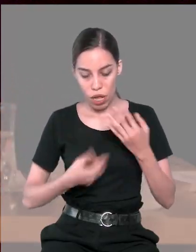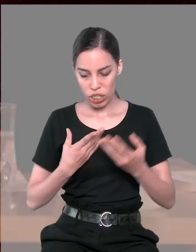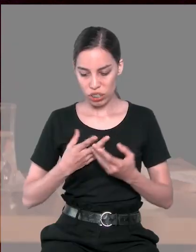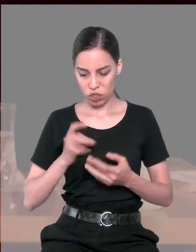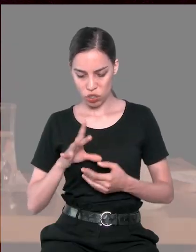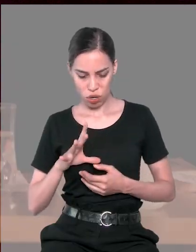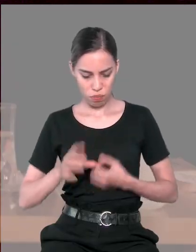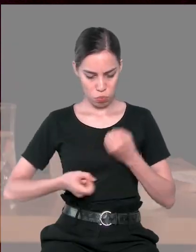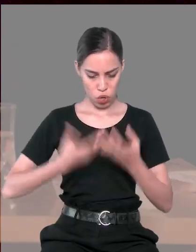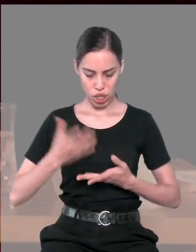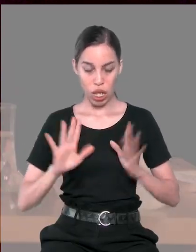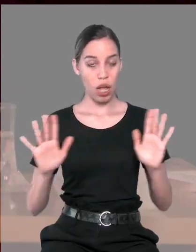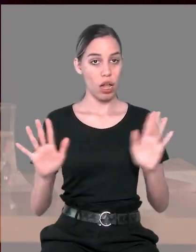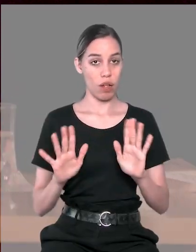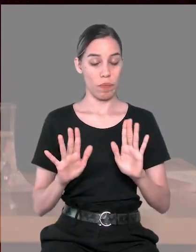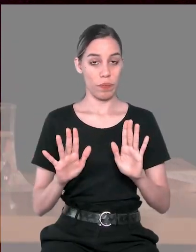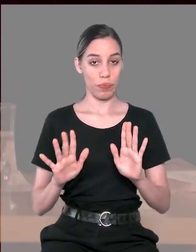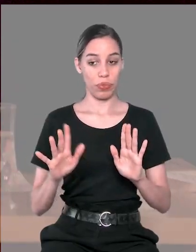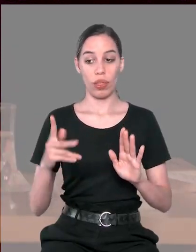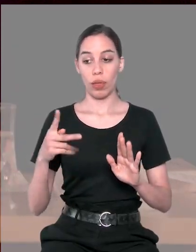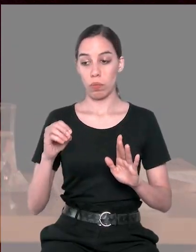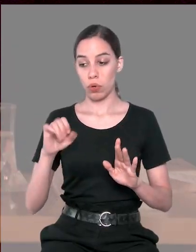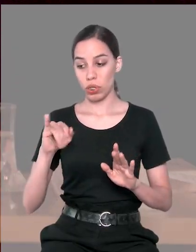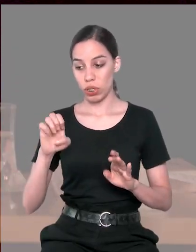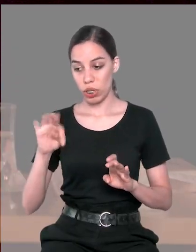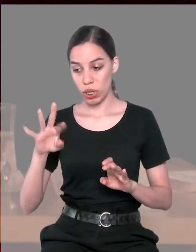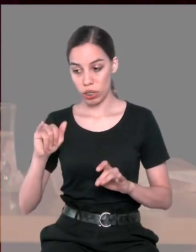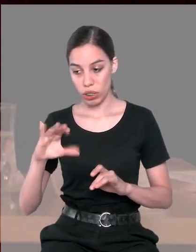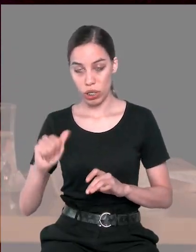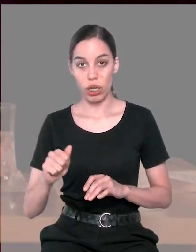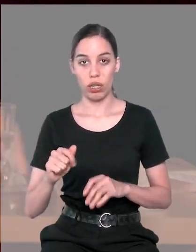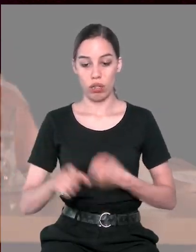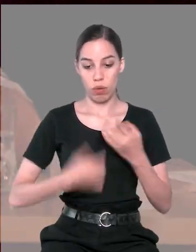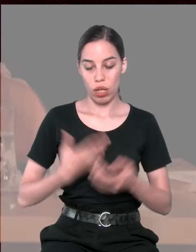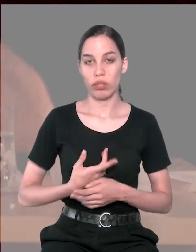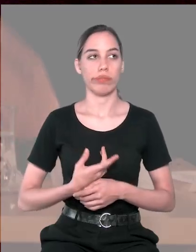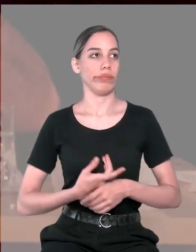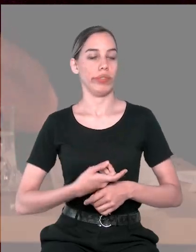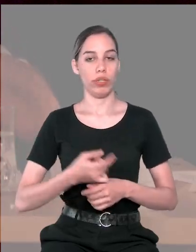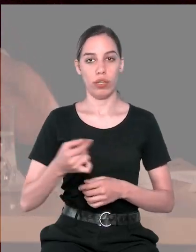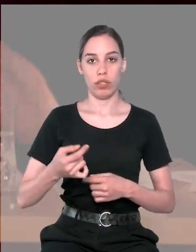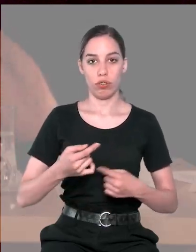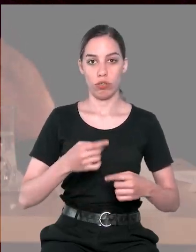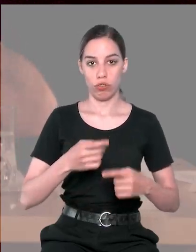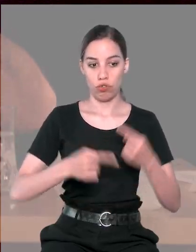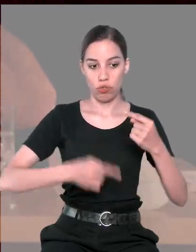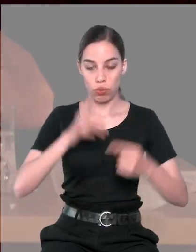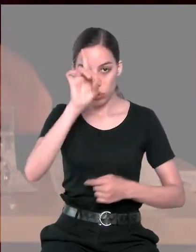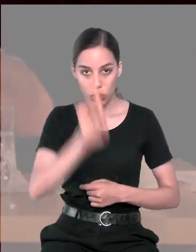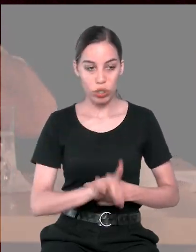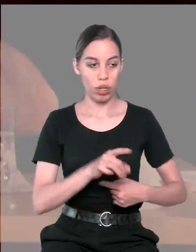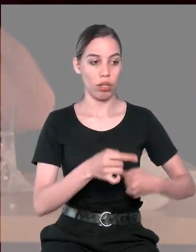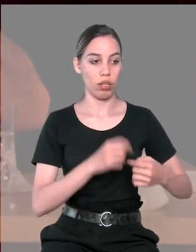né? Relativo à poética de uma poesia. É uma poética da ciência, é uma poética da religião, é uma poética do direito, é uma poética da economia. E eu vou